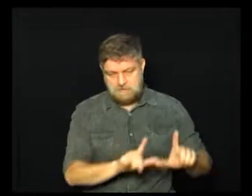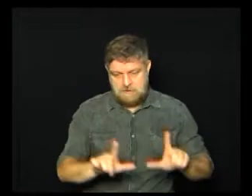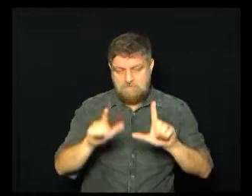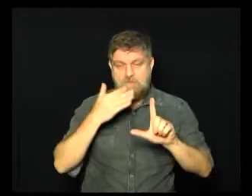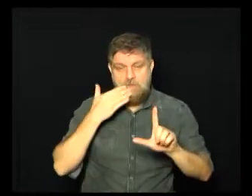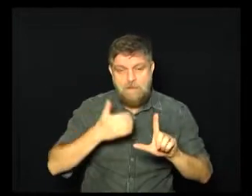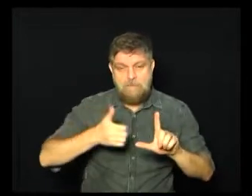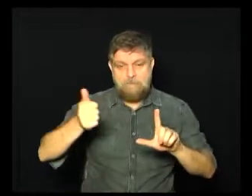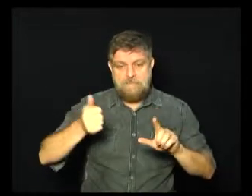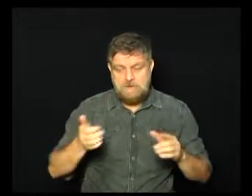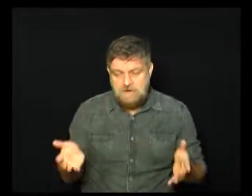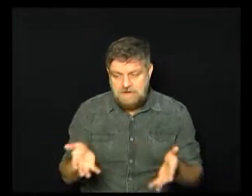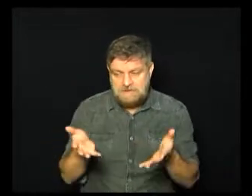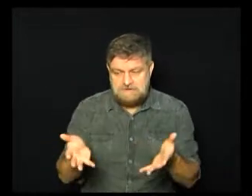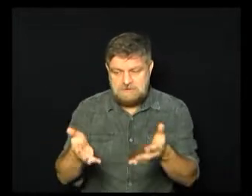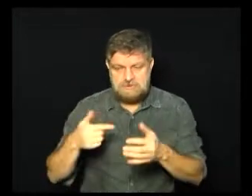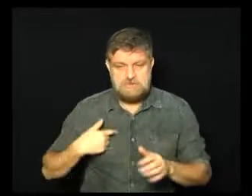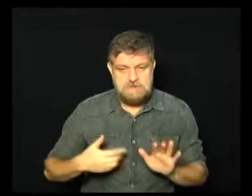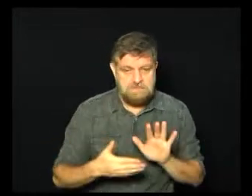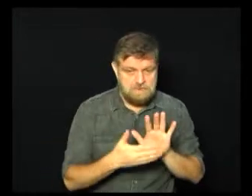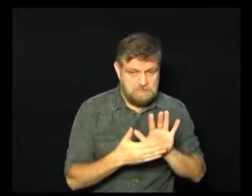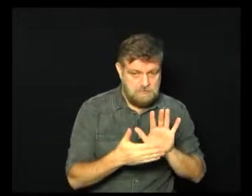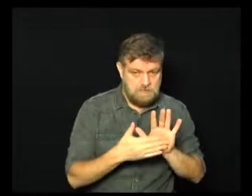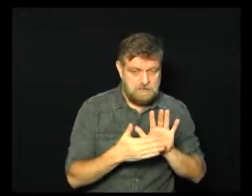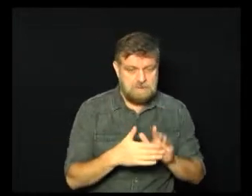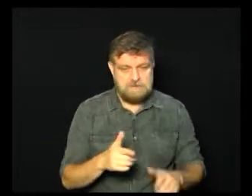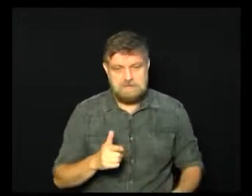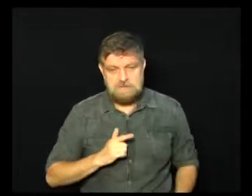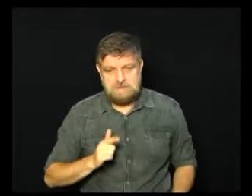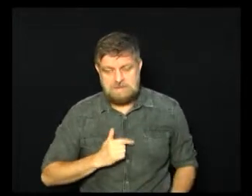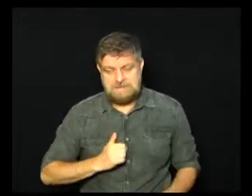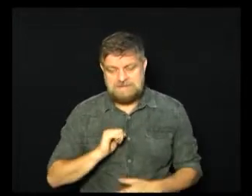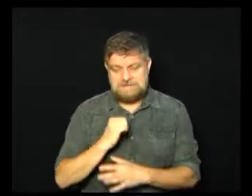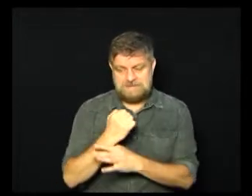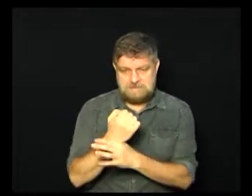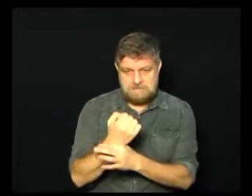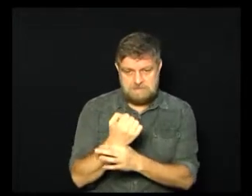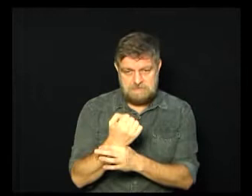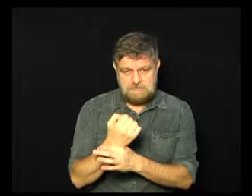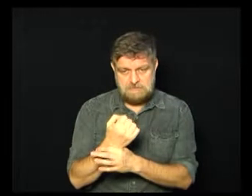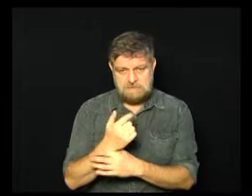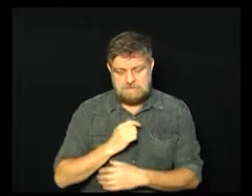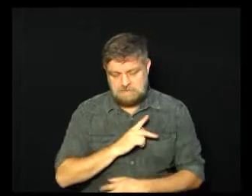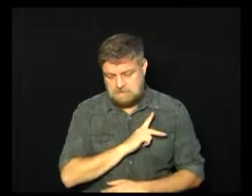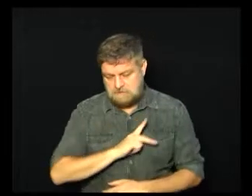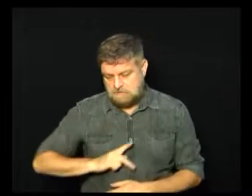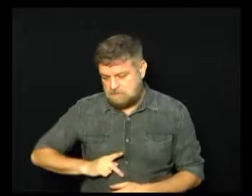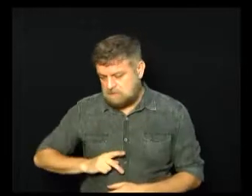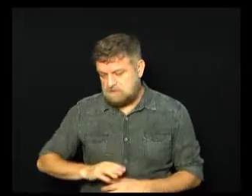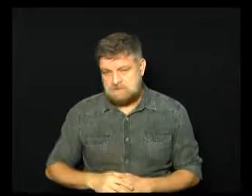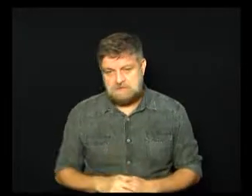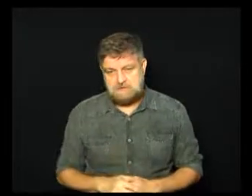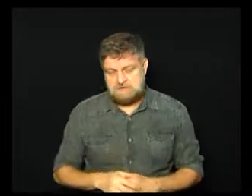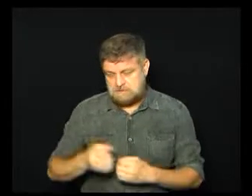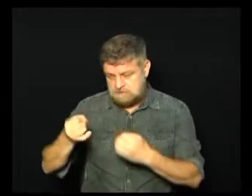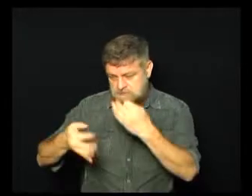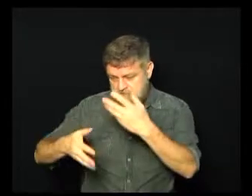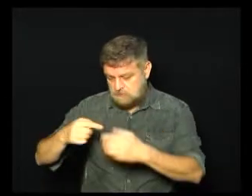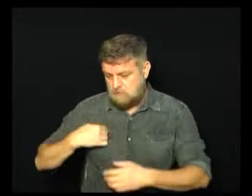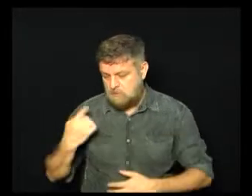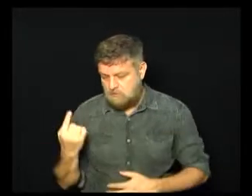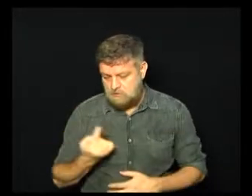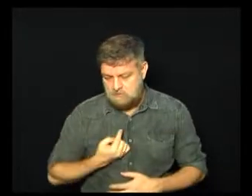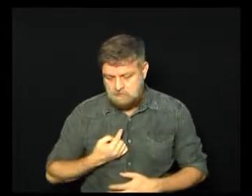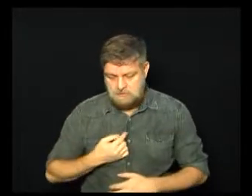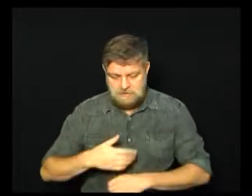de incentivo que nós estamos propondo aqui. Oferecer segurança, né, como o presidente Ayrton bem colocou, a partir do momento que nós ocupamos